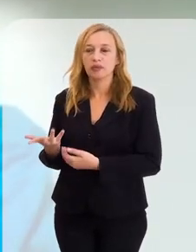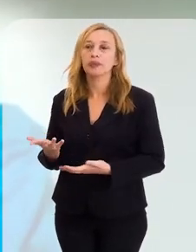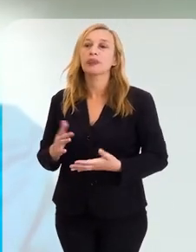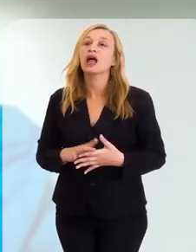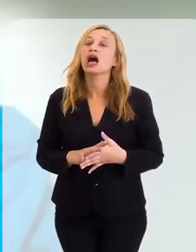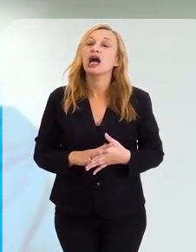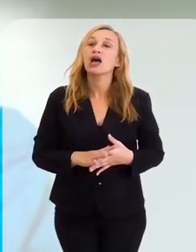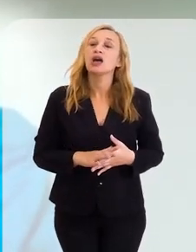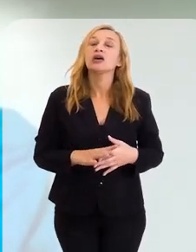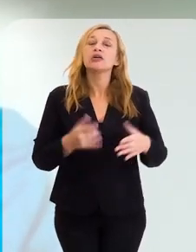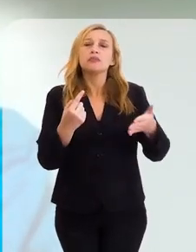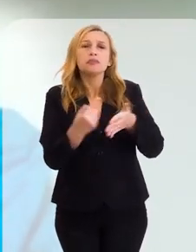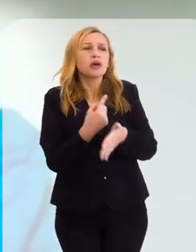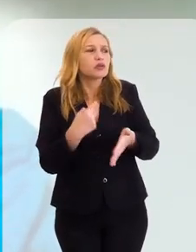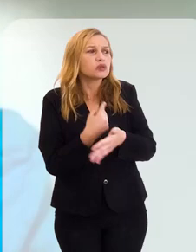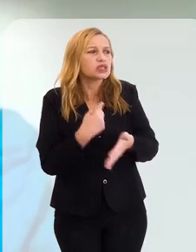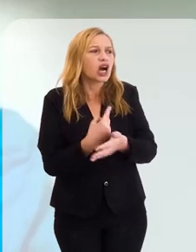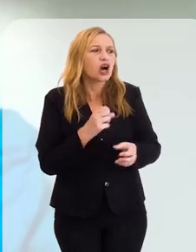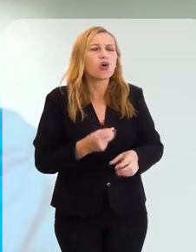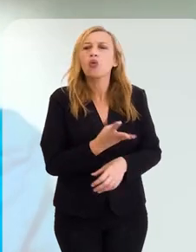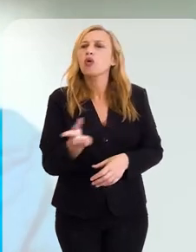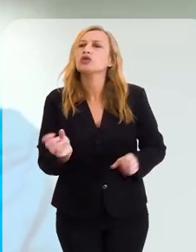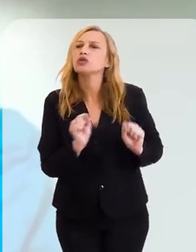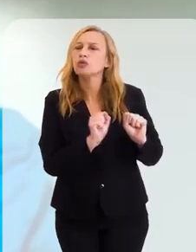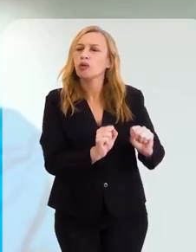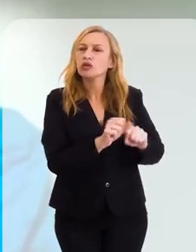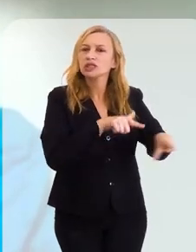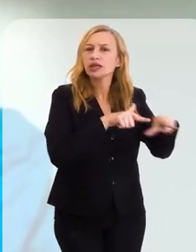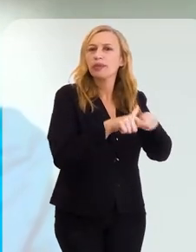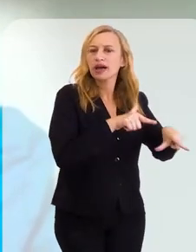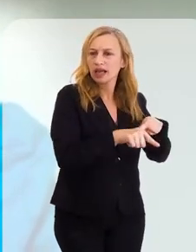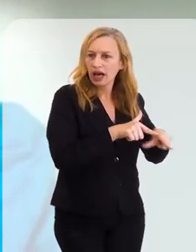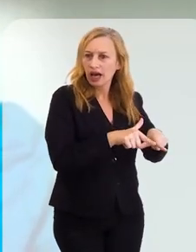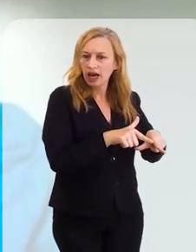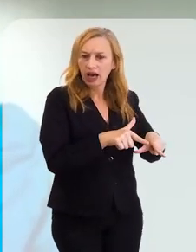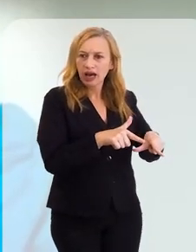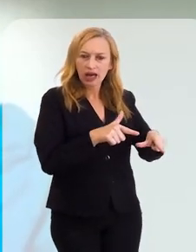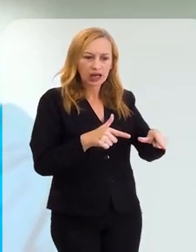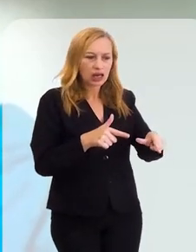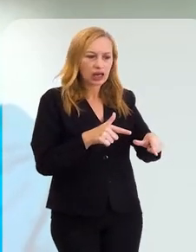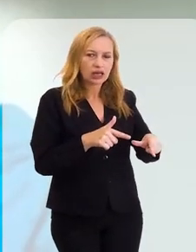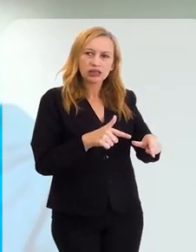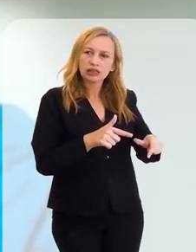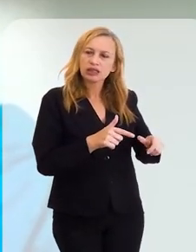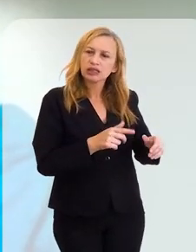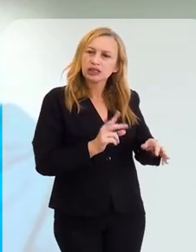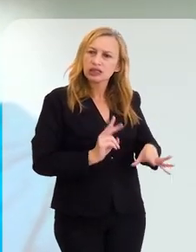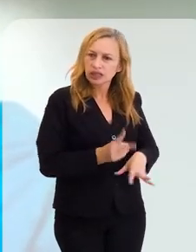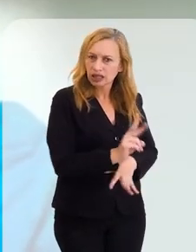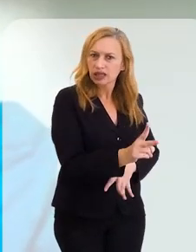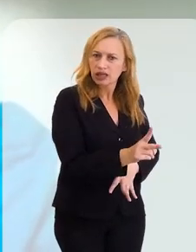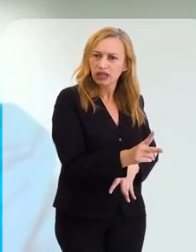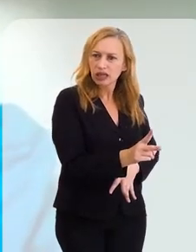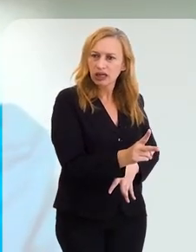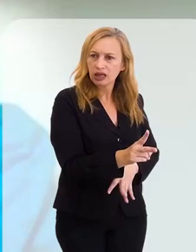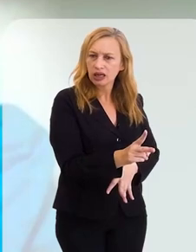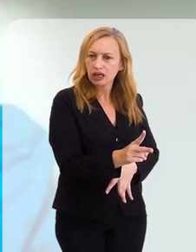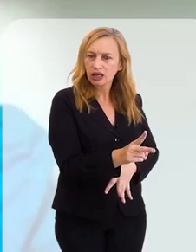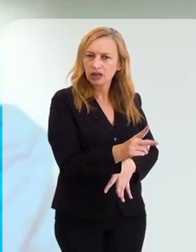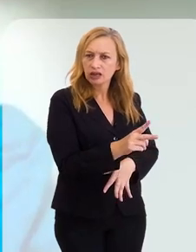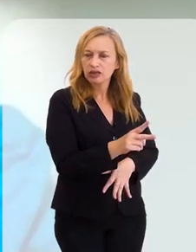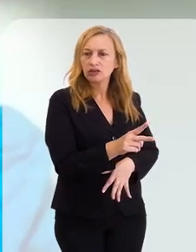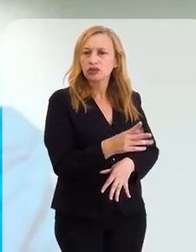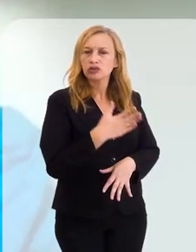social. Acho que outra reflexão é se perguntar o quanto que eu posso me desenvolver profissionalmente daqui para